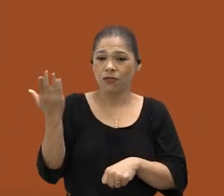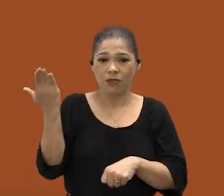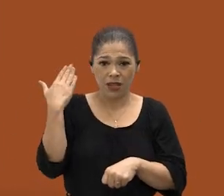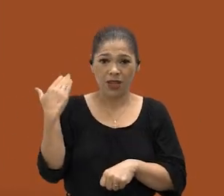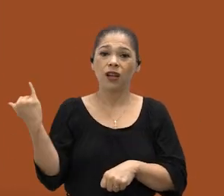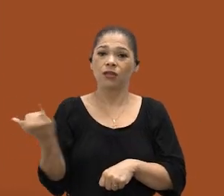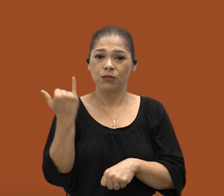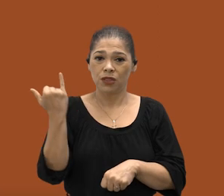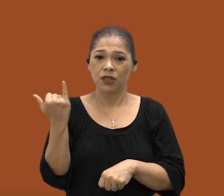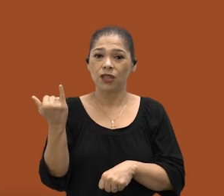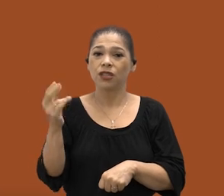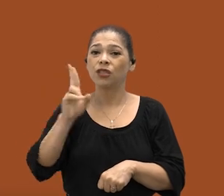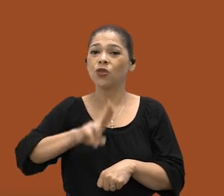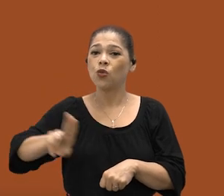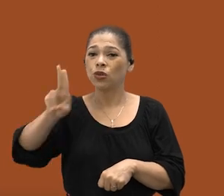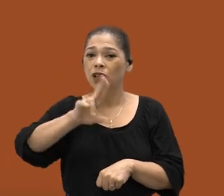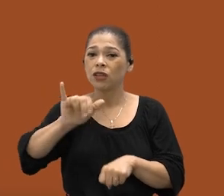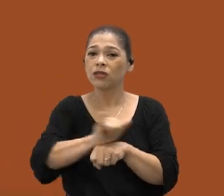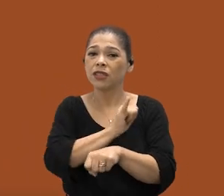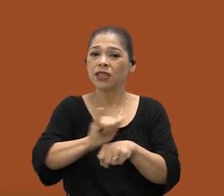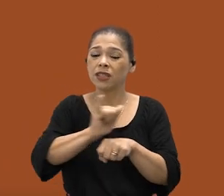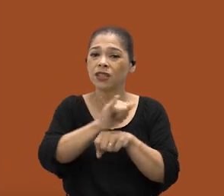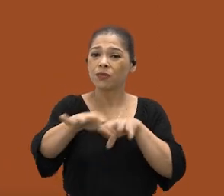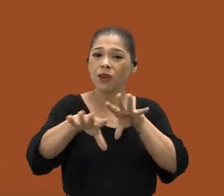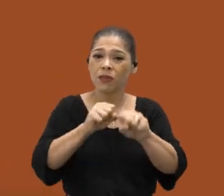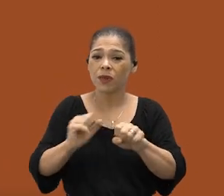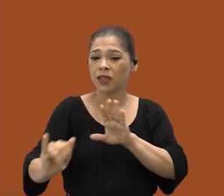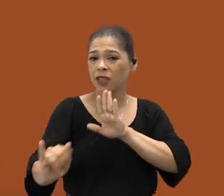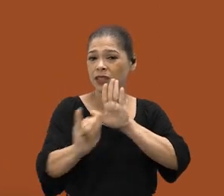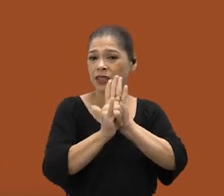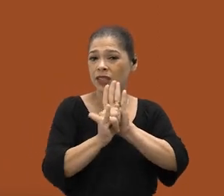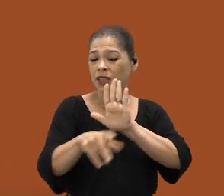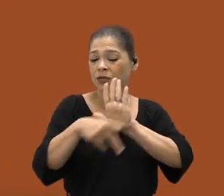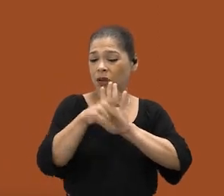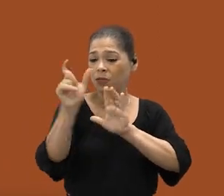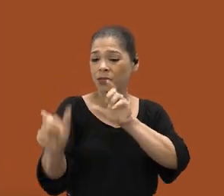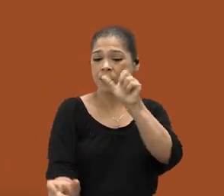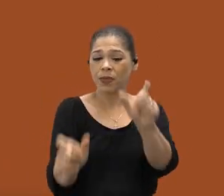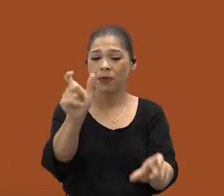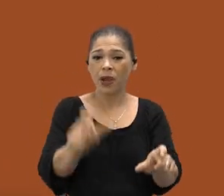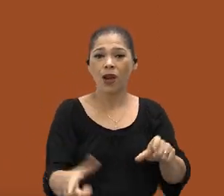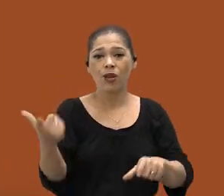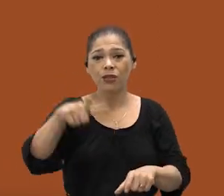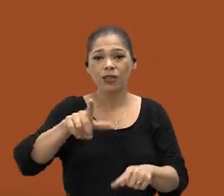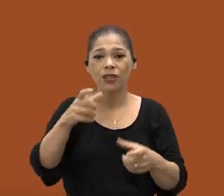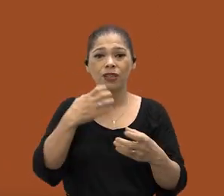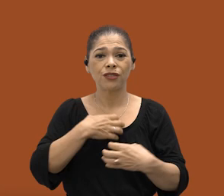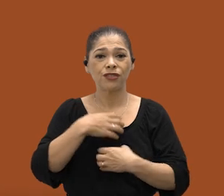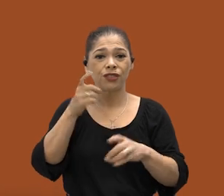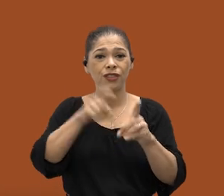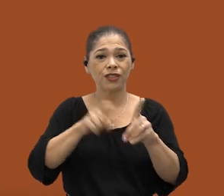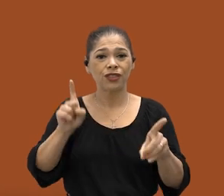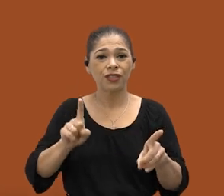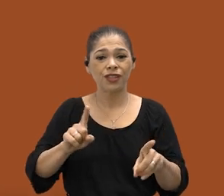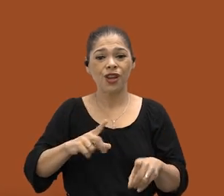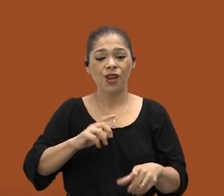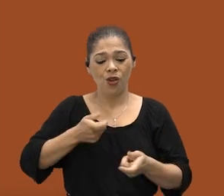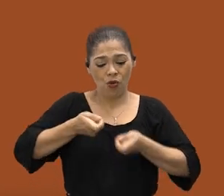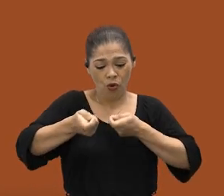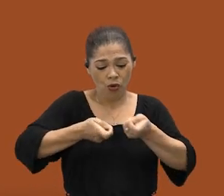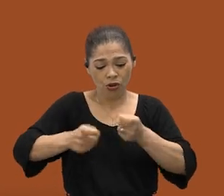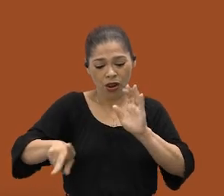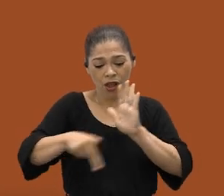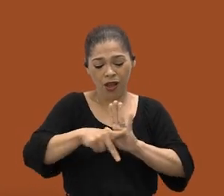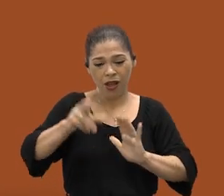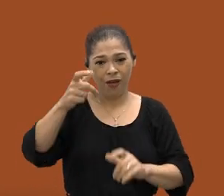passado deve ser uma ferramenta para a formação dessas identidades E que esse sujeito consiga de maneira autônoma pilotar sua própria